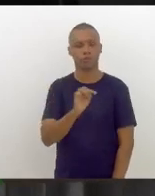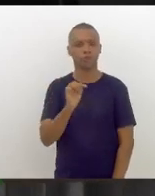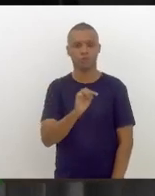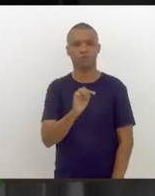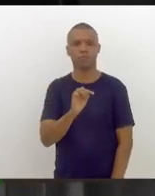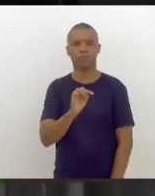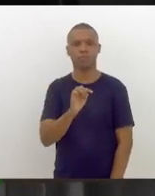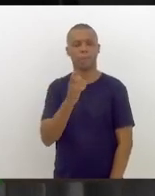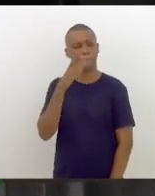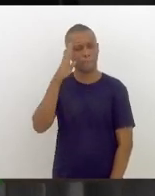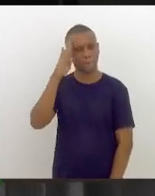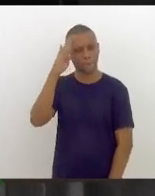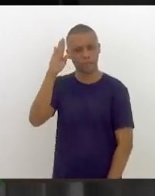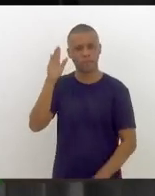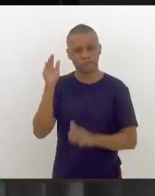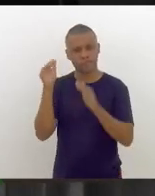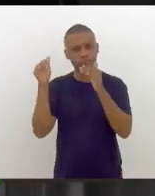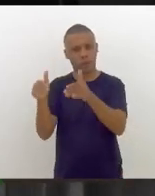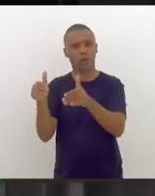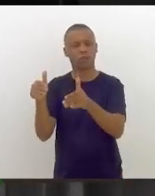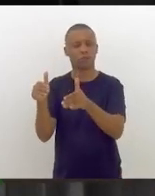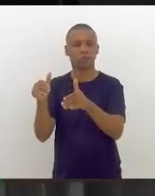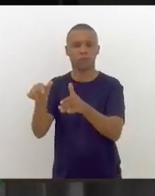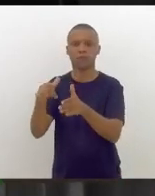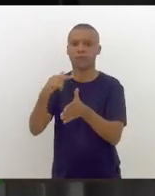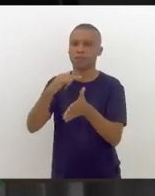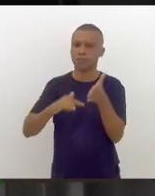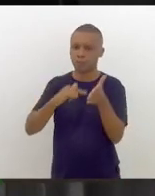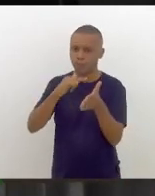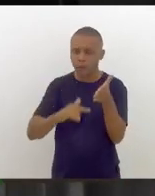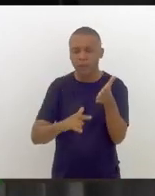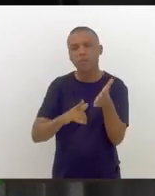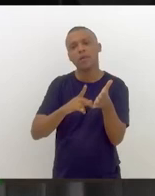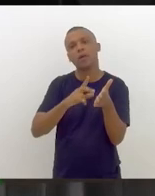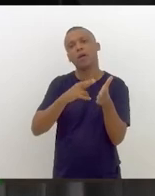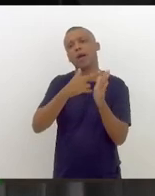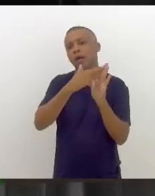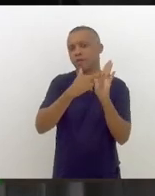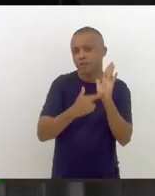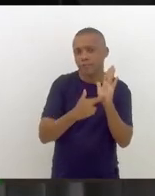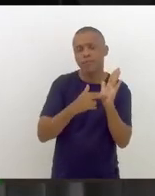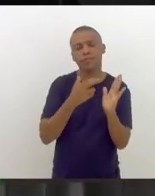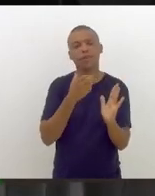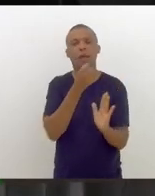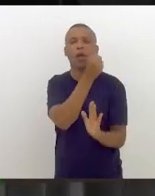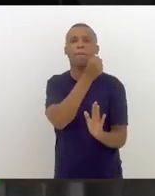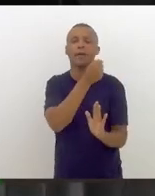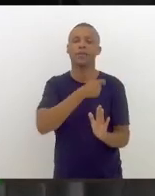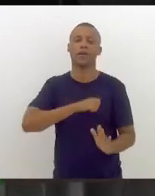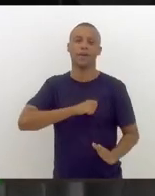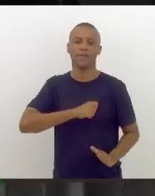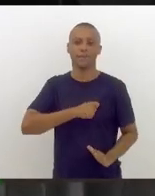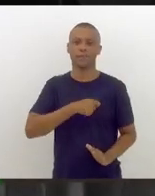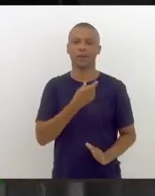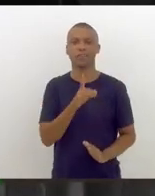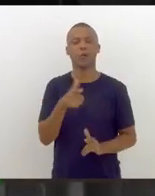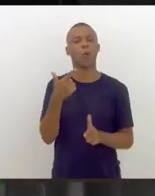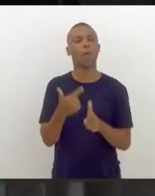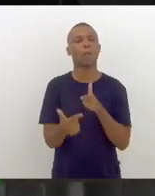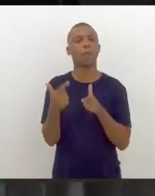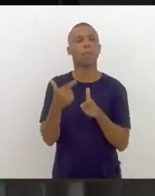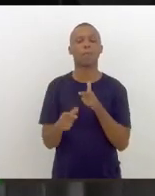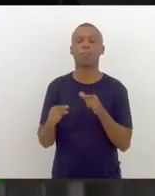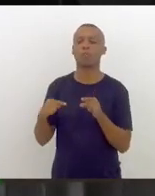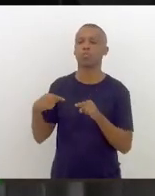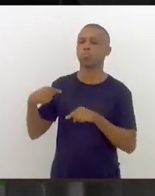Rio de Janeiro em especial diante desse regime de recuperação fiscal que só deixou para depois o problema concreto